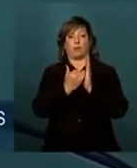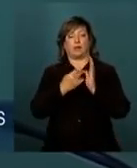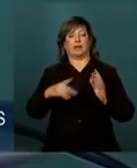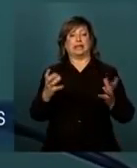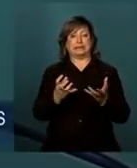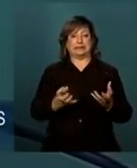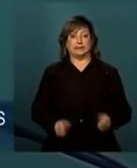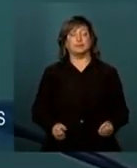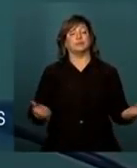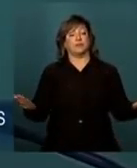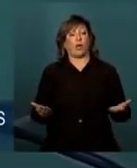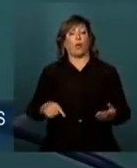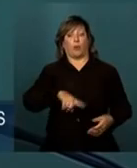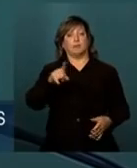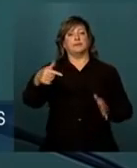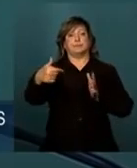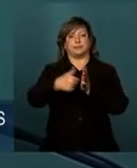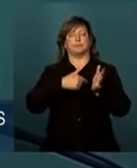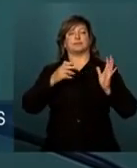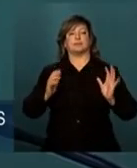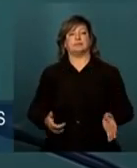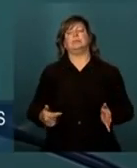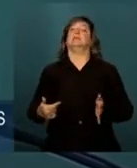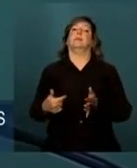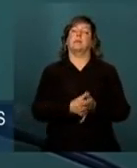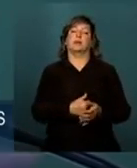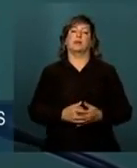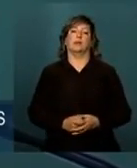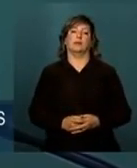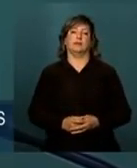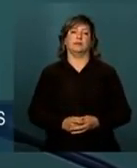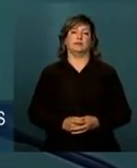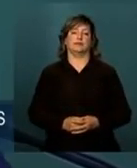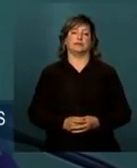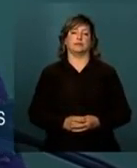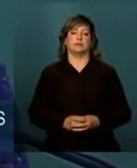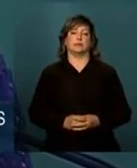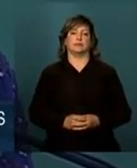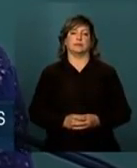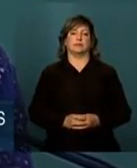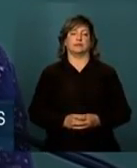me perguntaram, mas vem cá, presidenta,